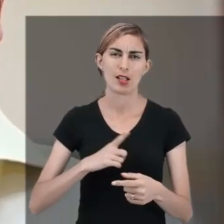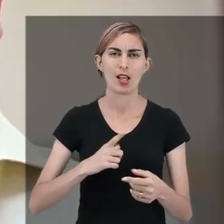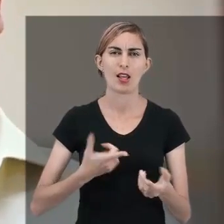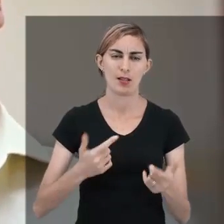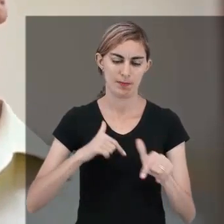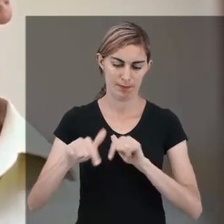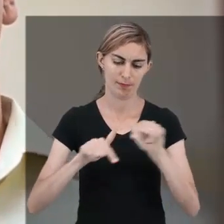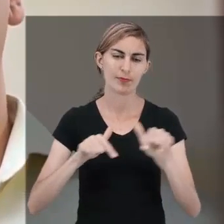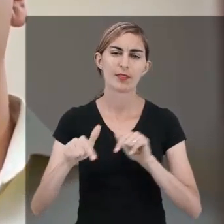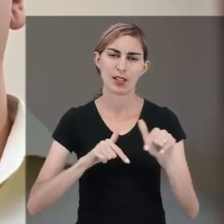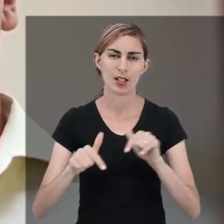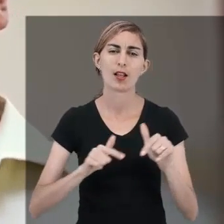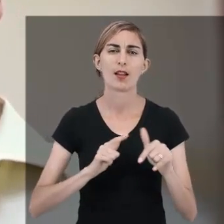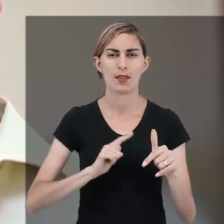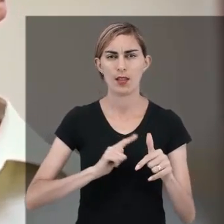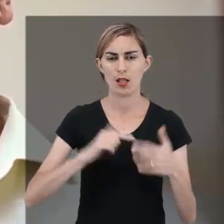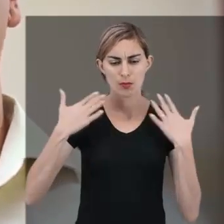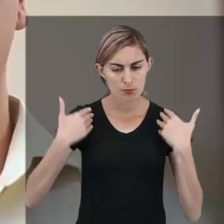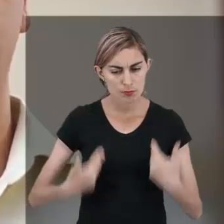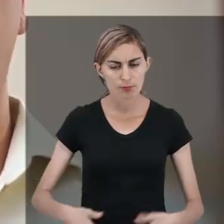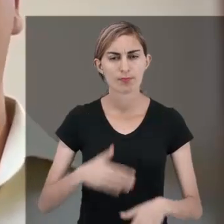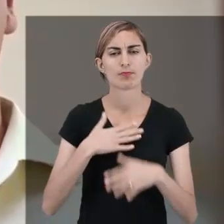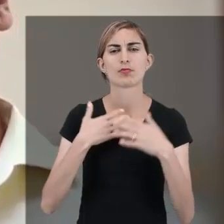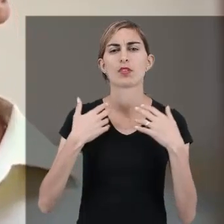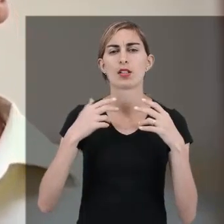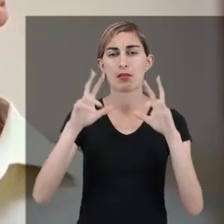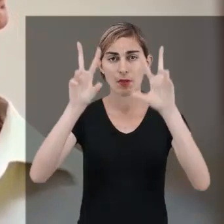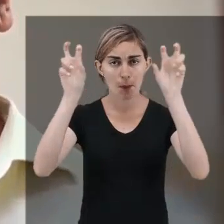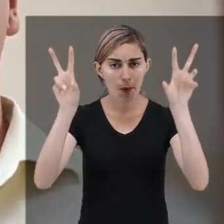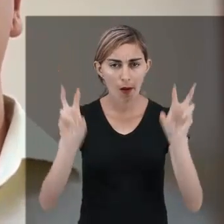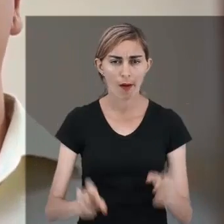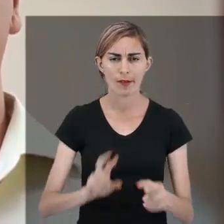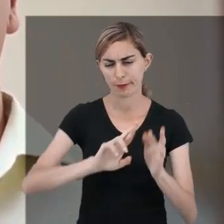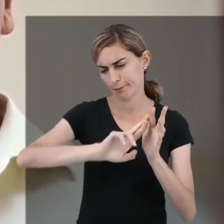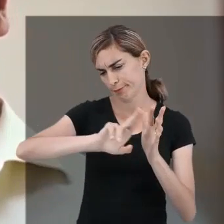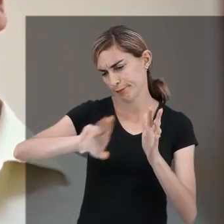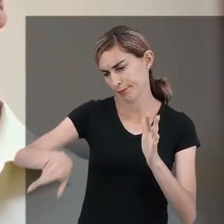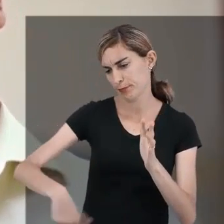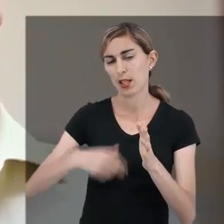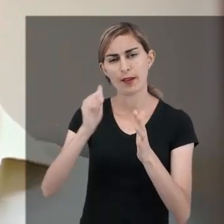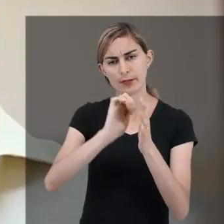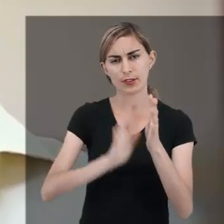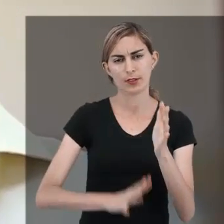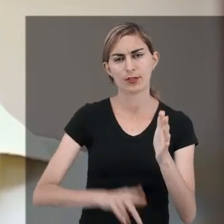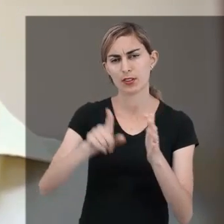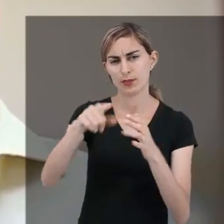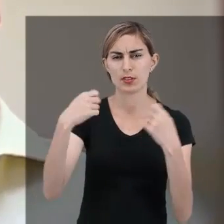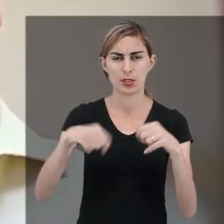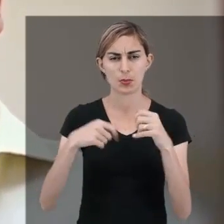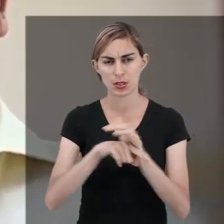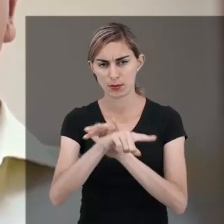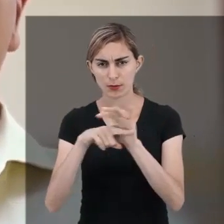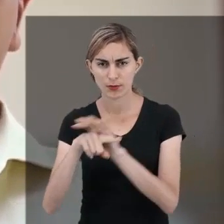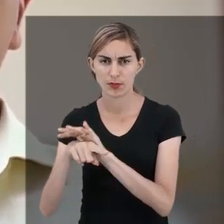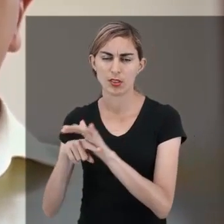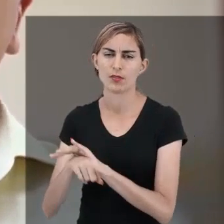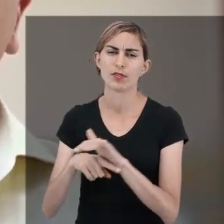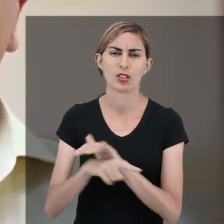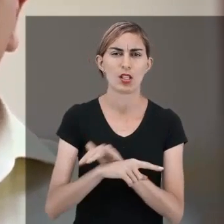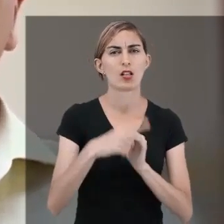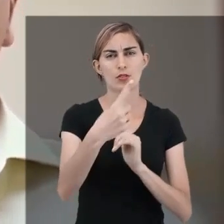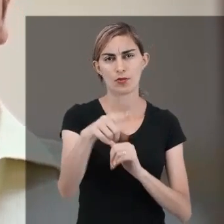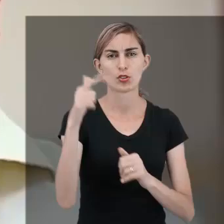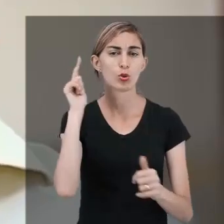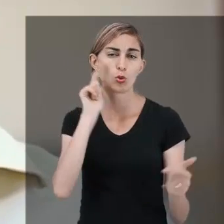do trabalhador, você tem questões físicas, você tem questões climáticas, tem várias outras atividades que você deve verificar para ver se